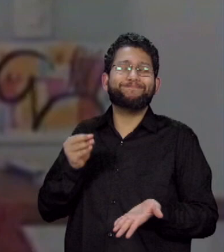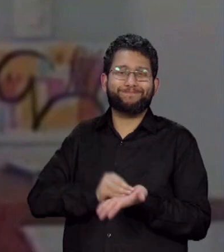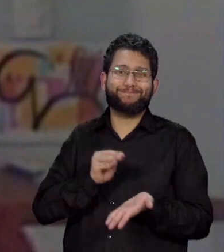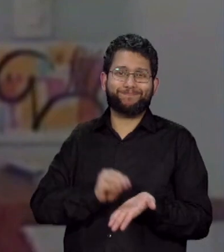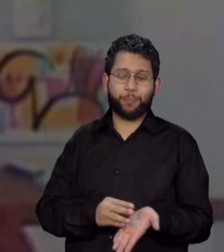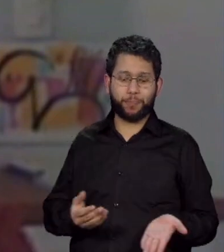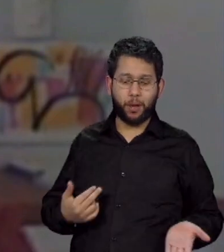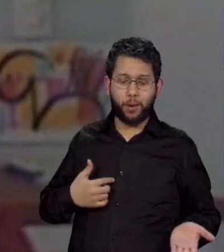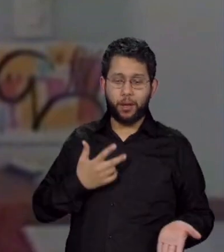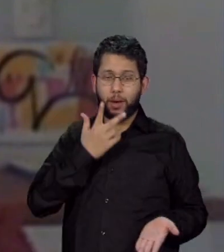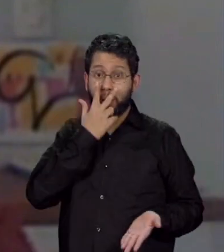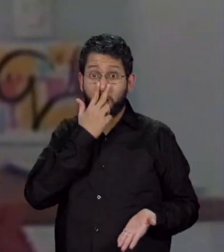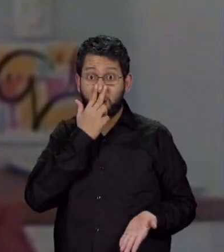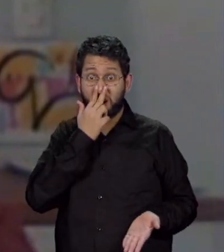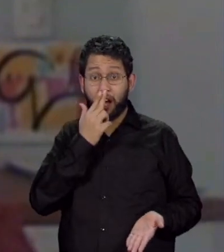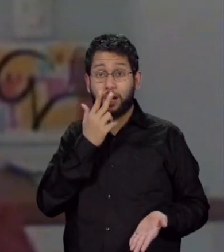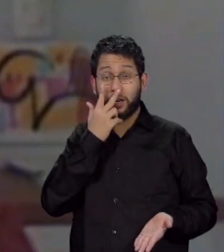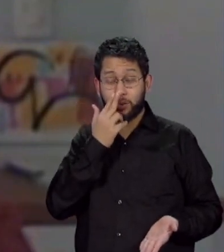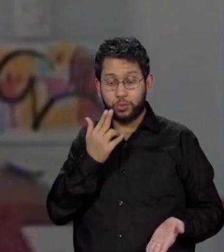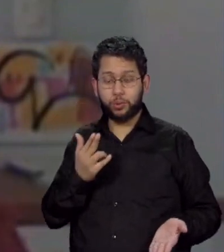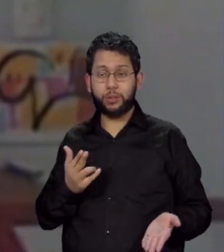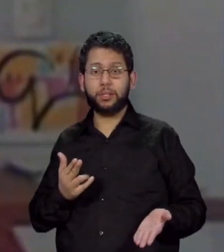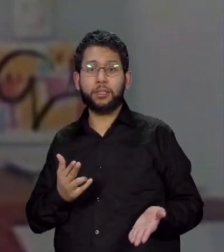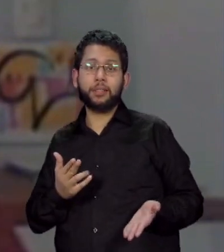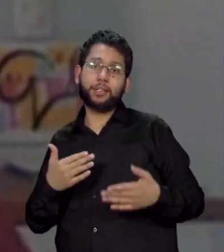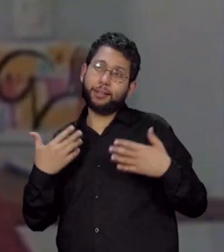acho que